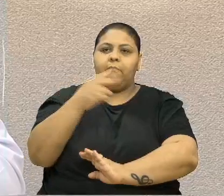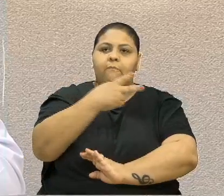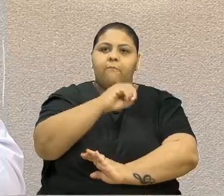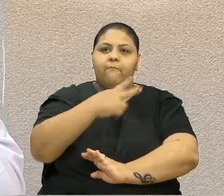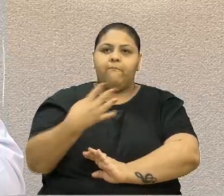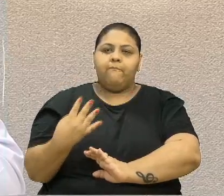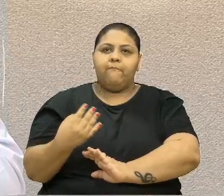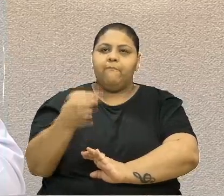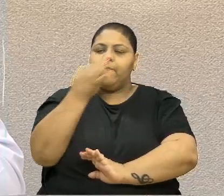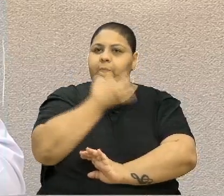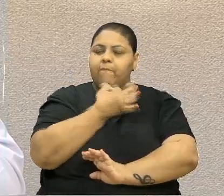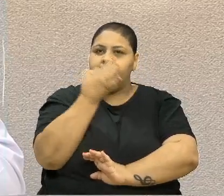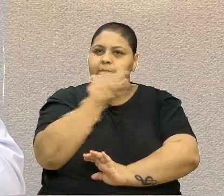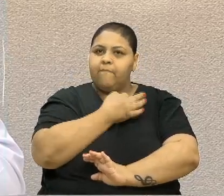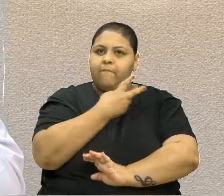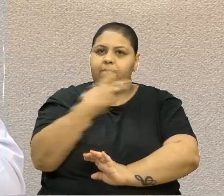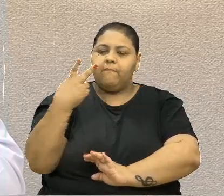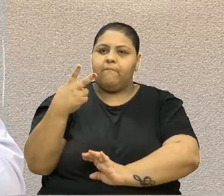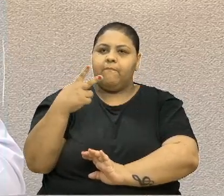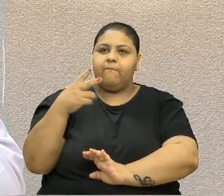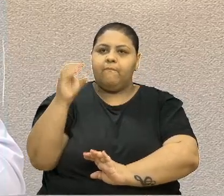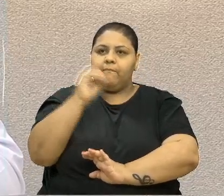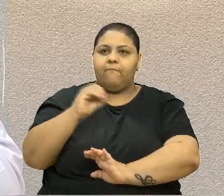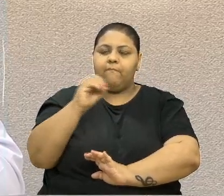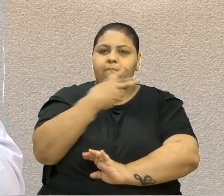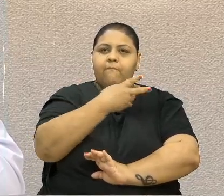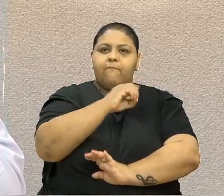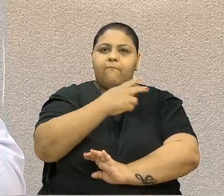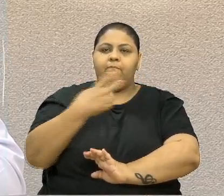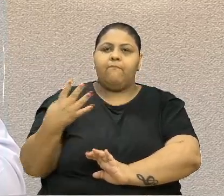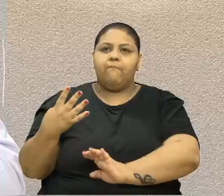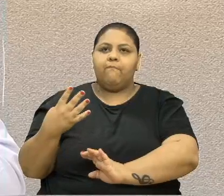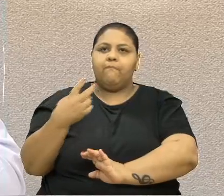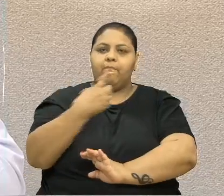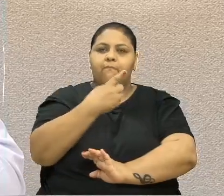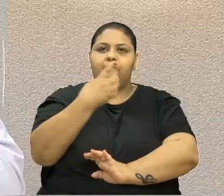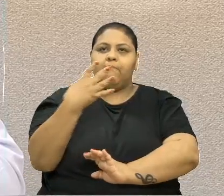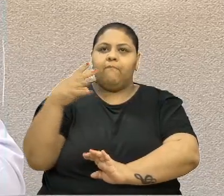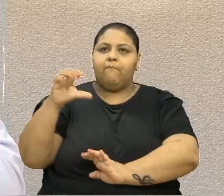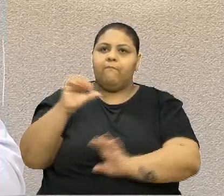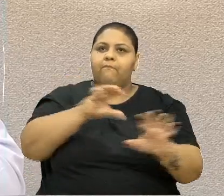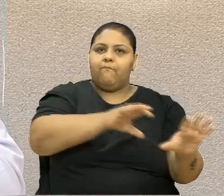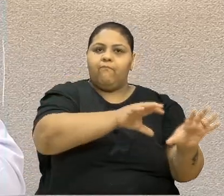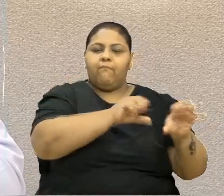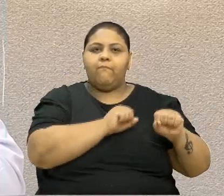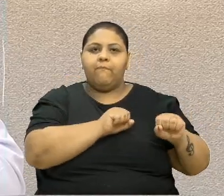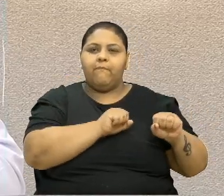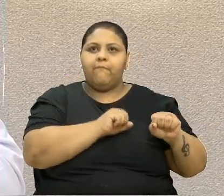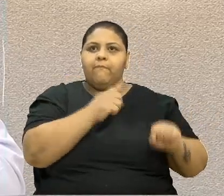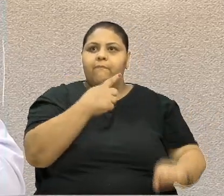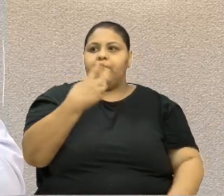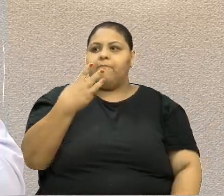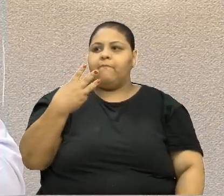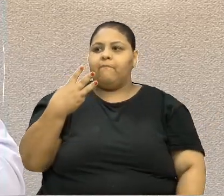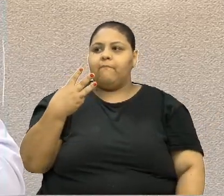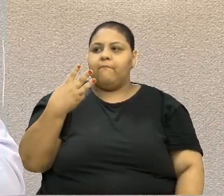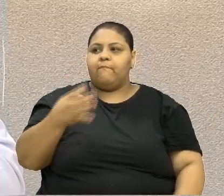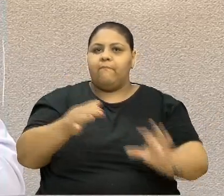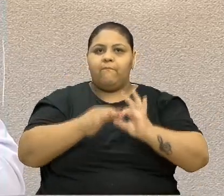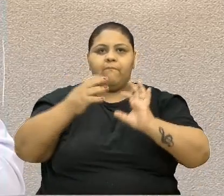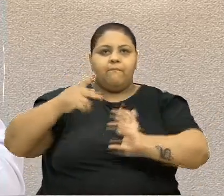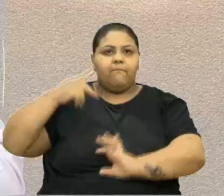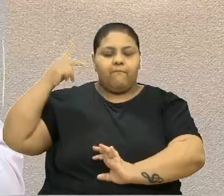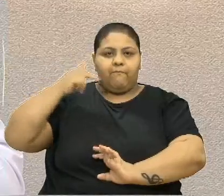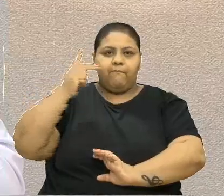169/2024. Caxias do Sul, 22 de outubro de 2024, 149 anos da colonização e 134 da